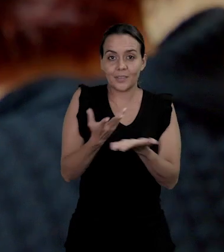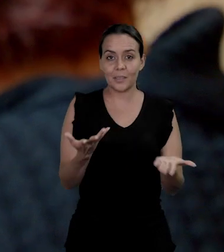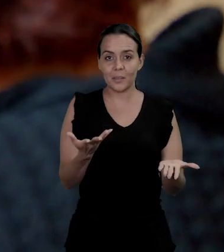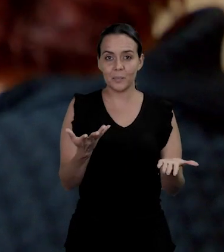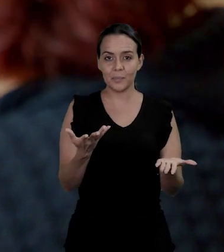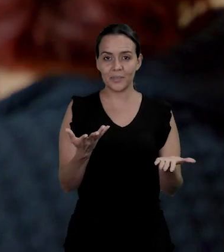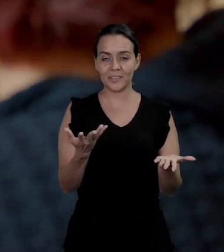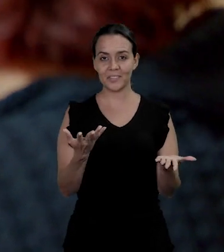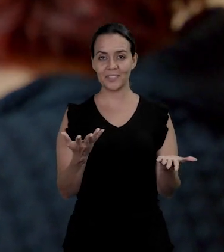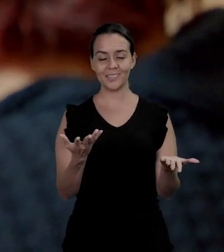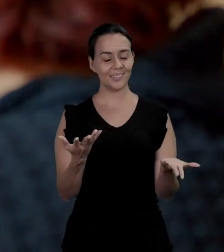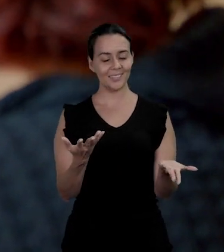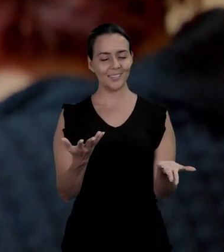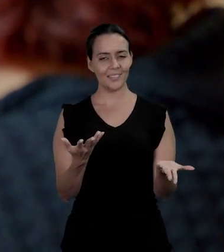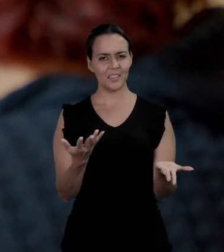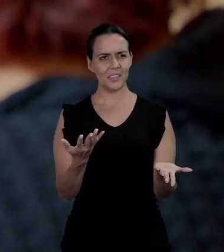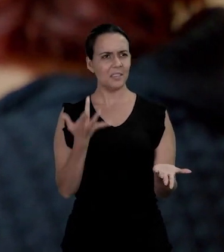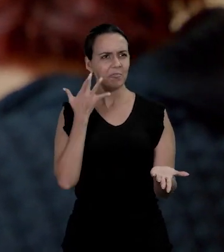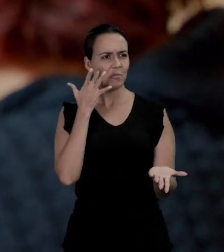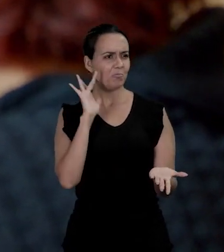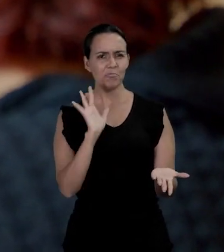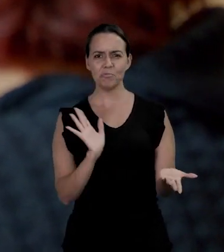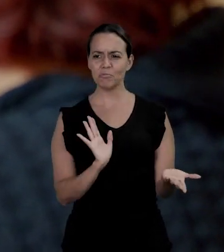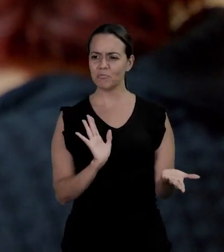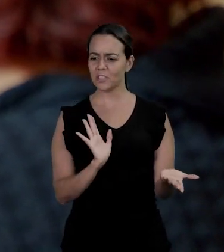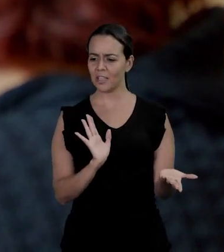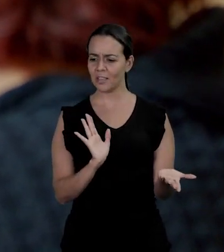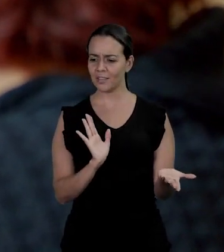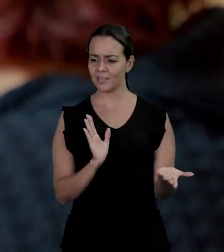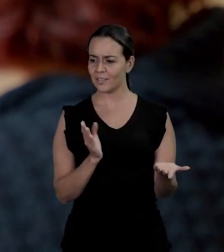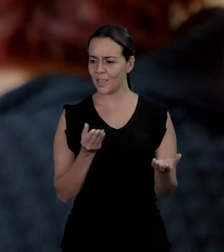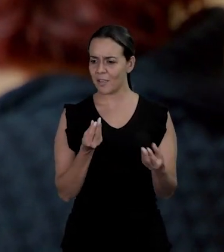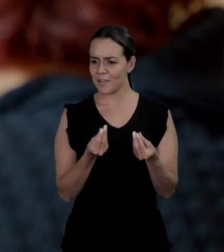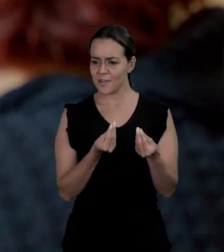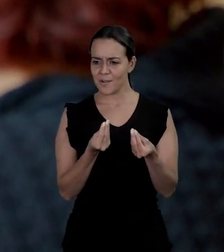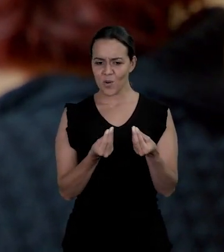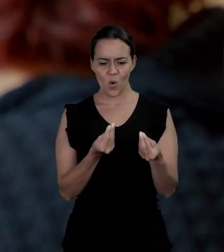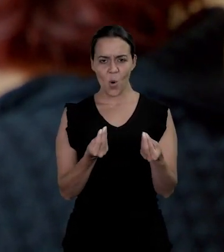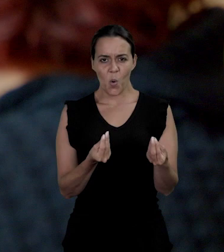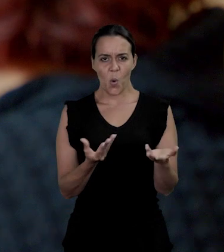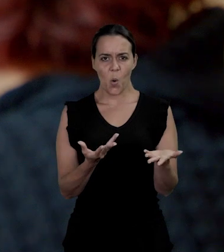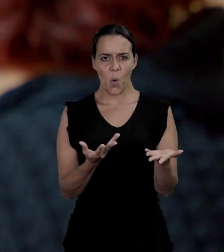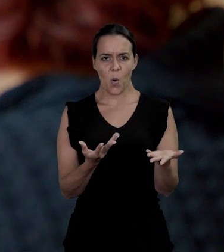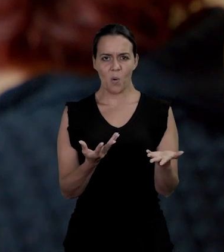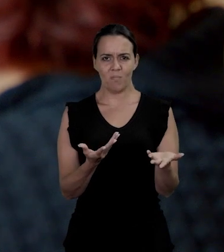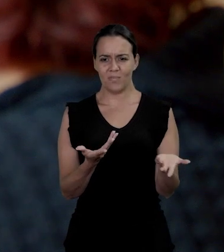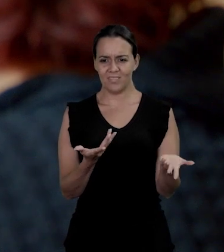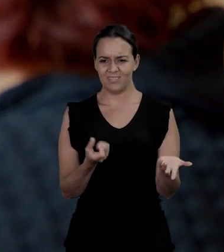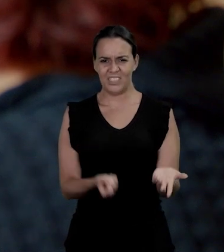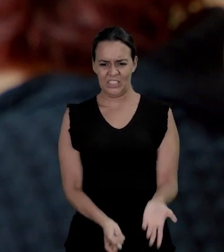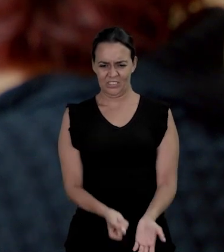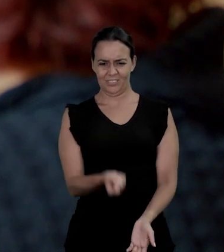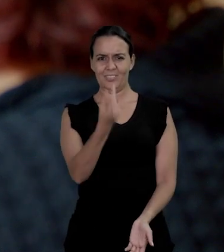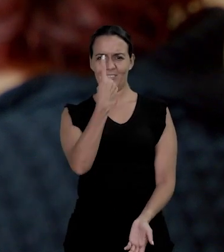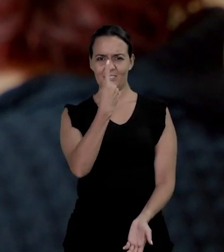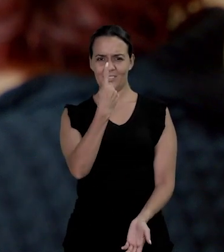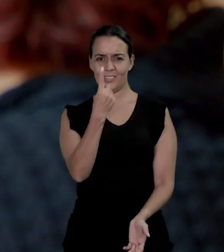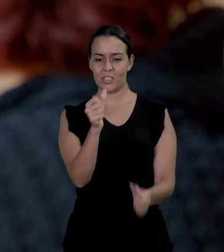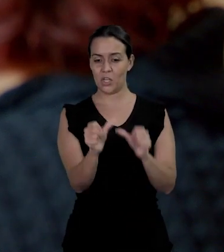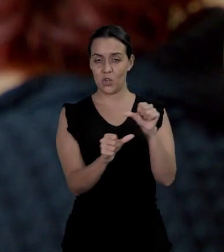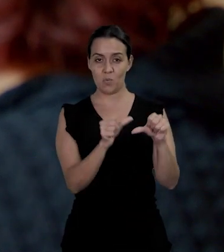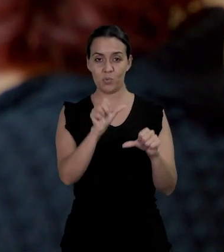criadas nela própria. Então, também não sei até que ponto que não dá para... que é uma grande aberração